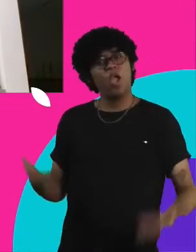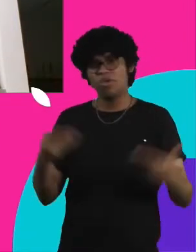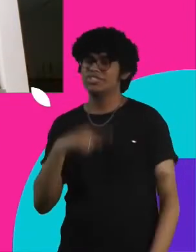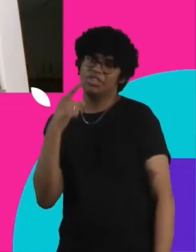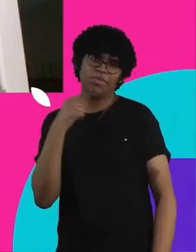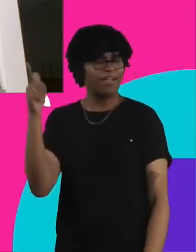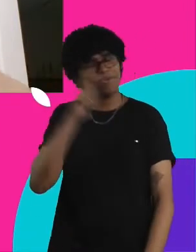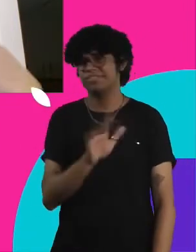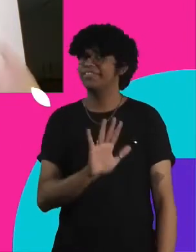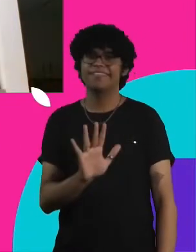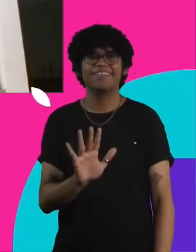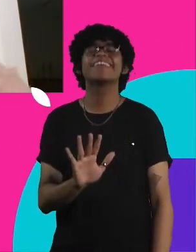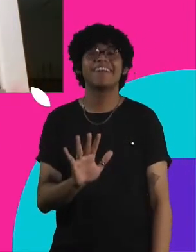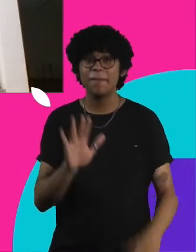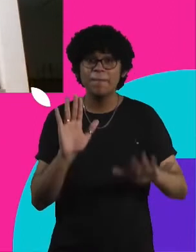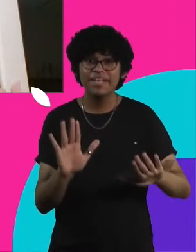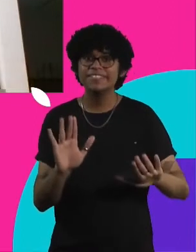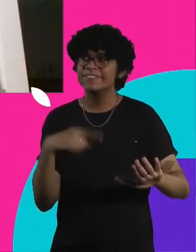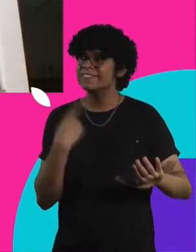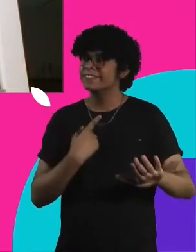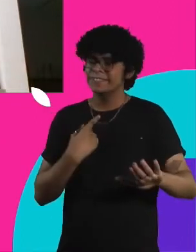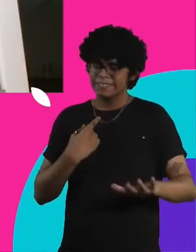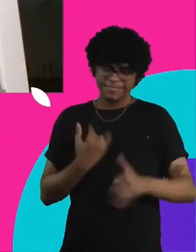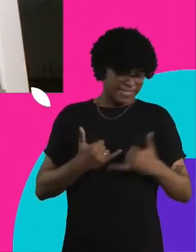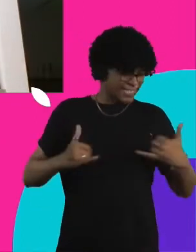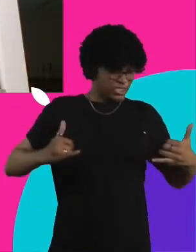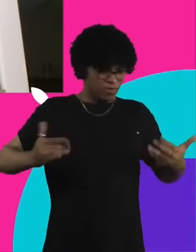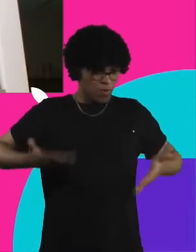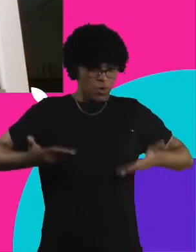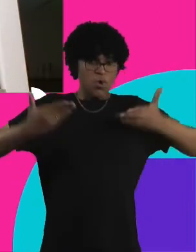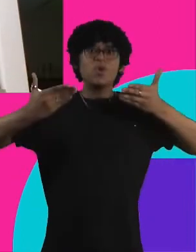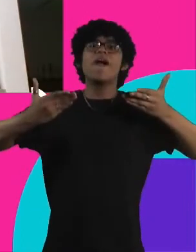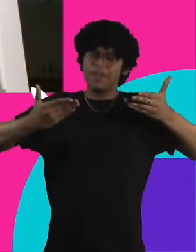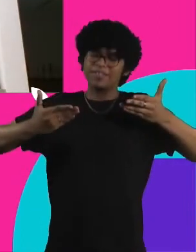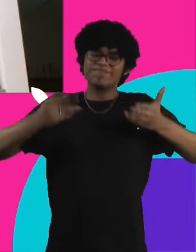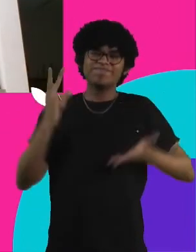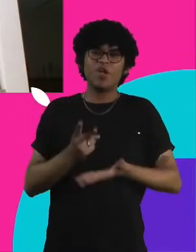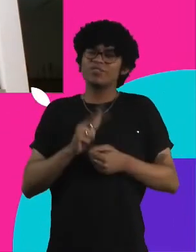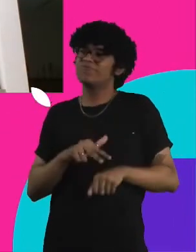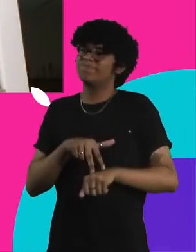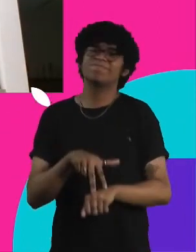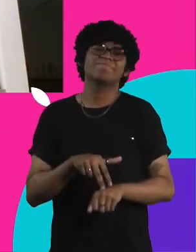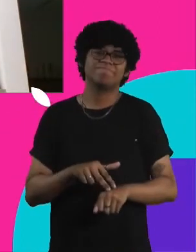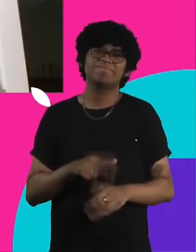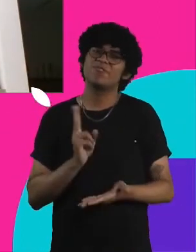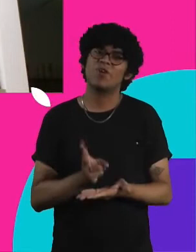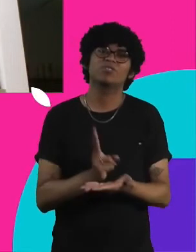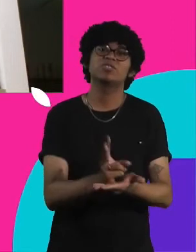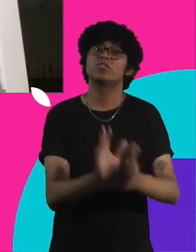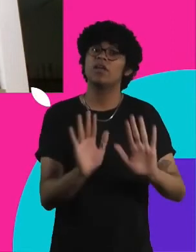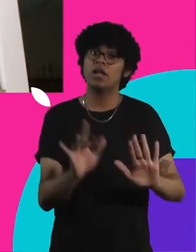vai conseguir, mas aí a gente ganhava energia e continuava firme. E o que é mais importante